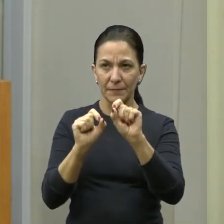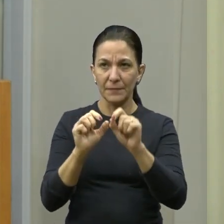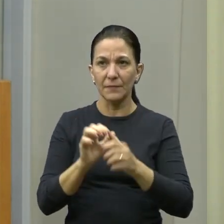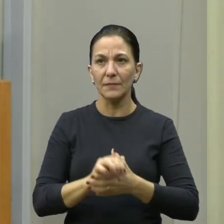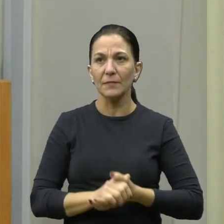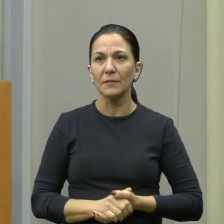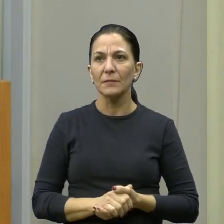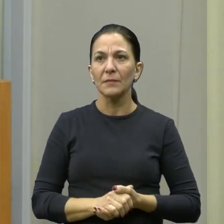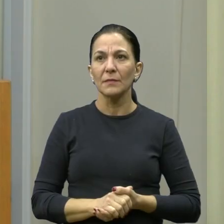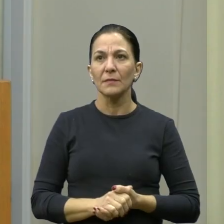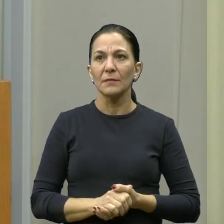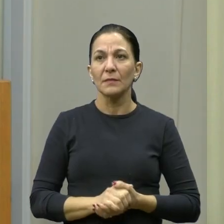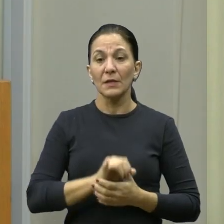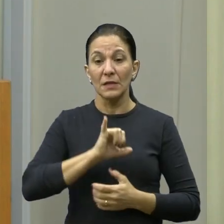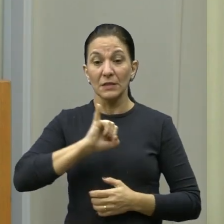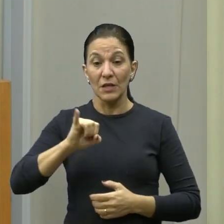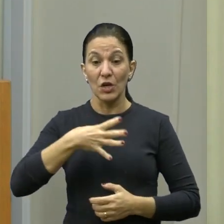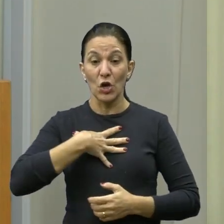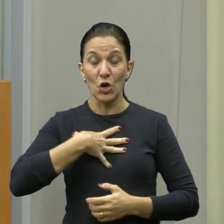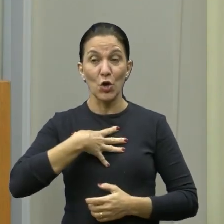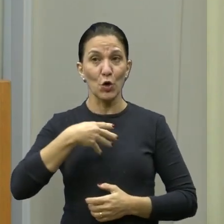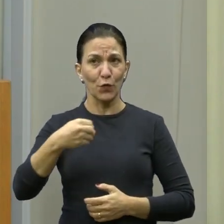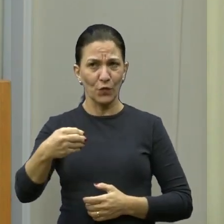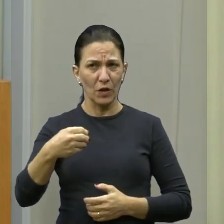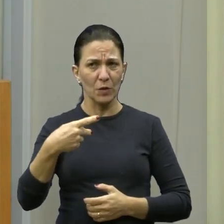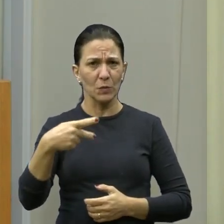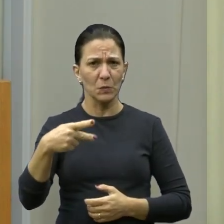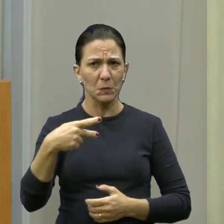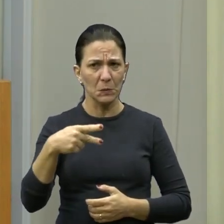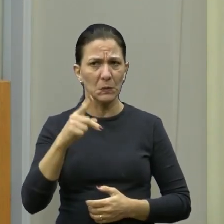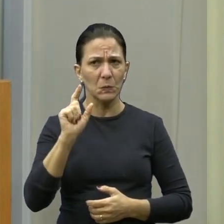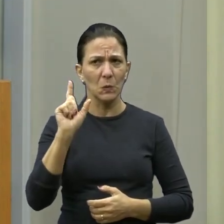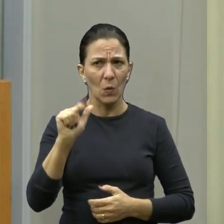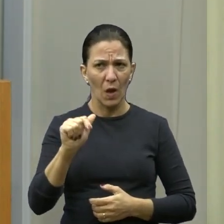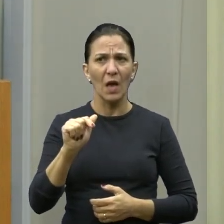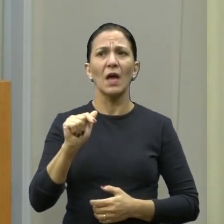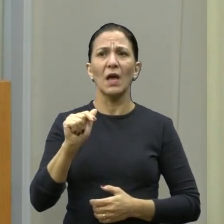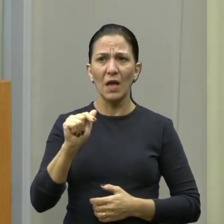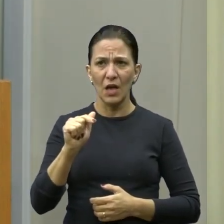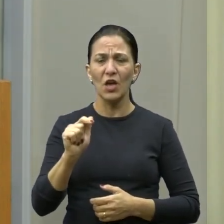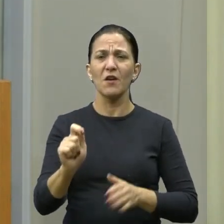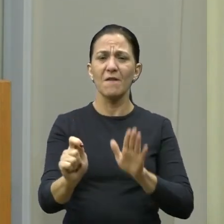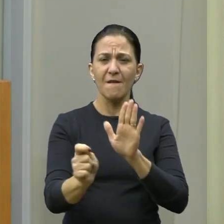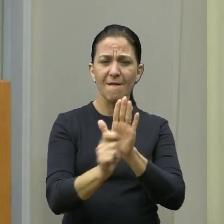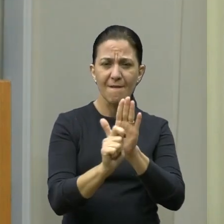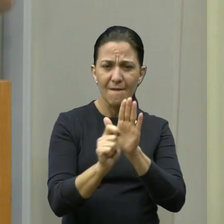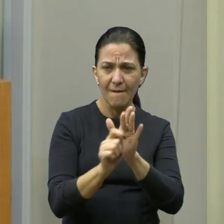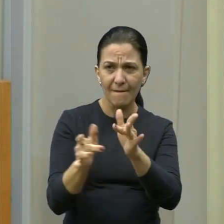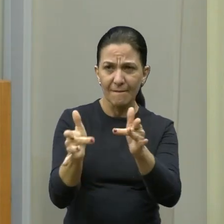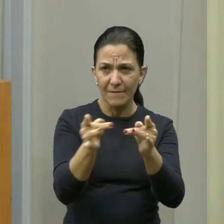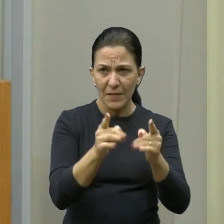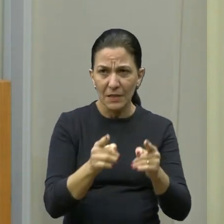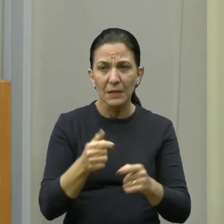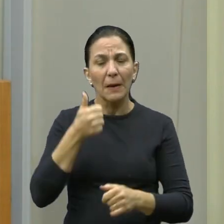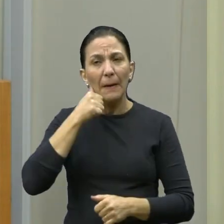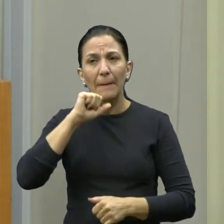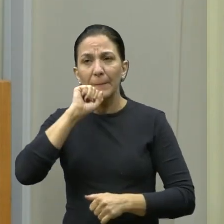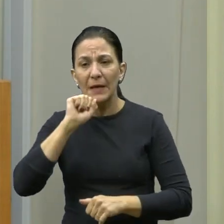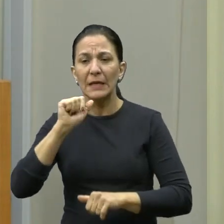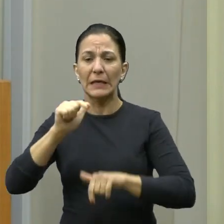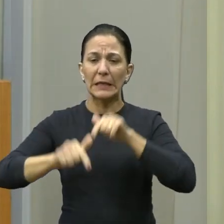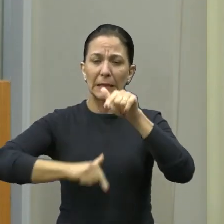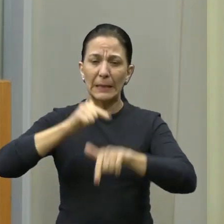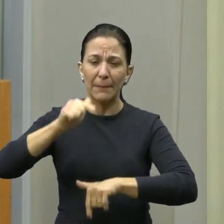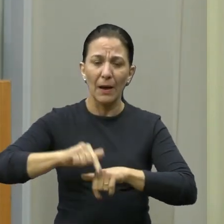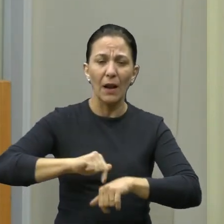mais, e se esse filho, porventura, entrar por tráfico, porque essa mãe precisa trabalhar 24 horas